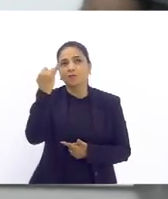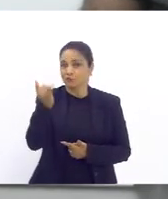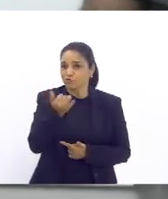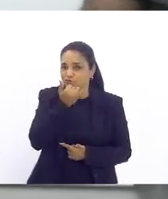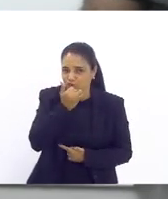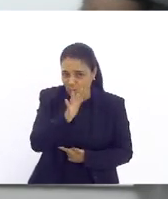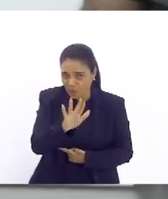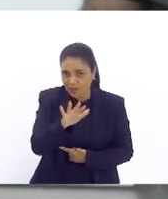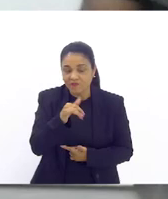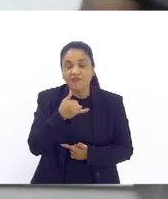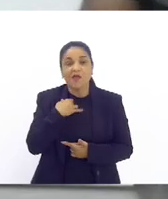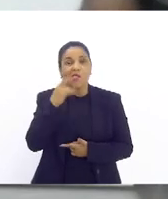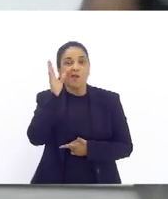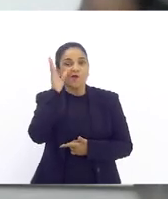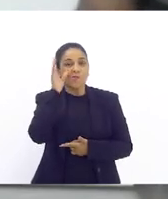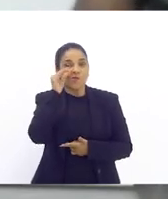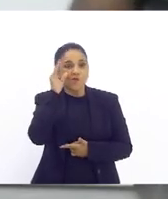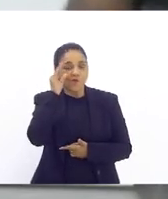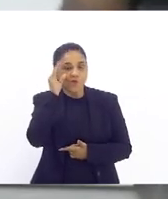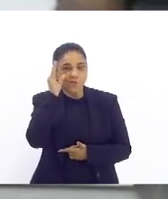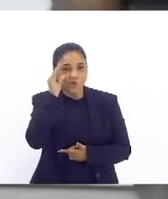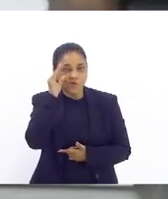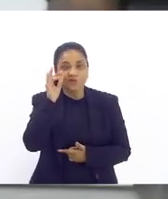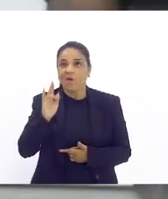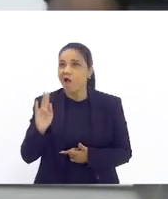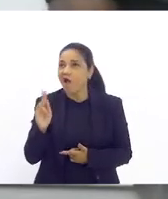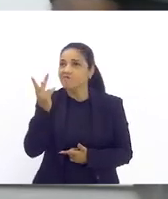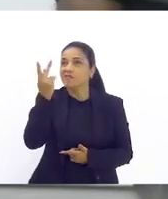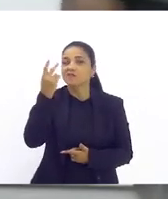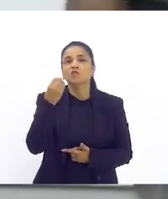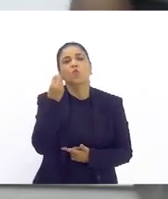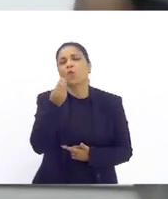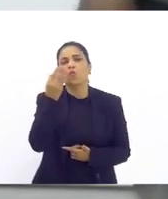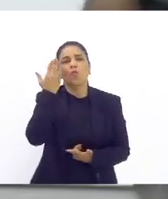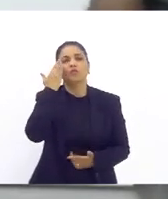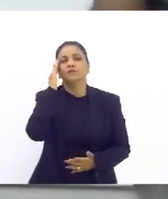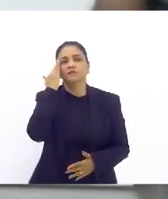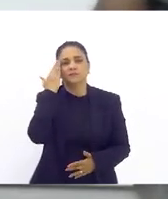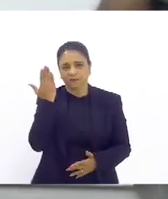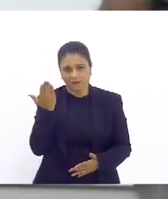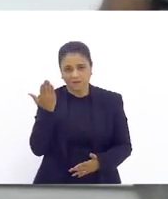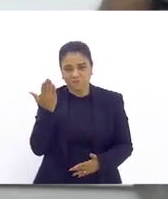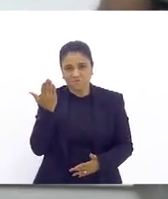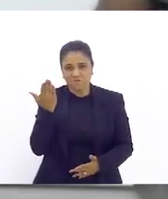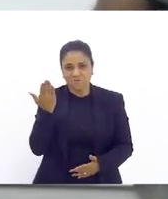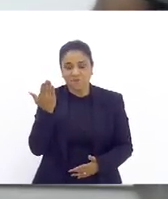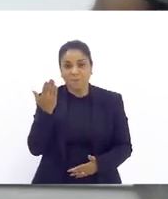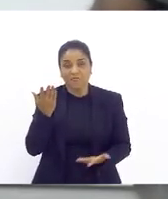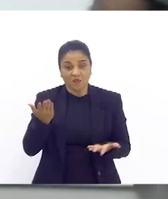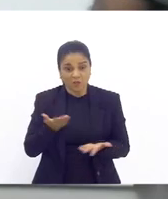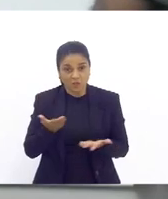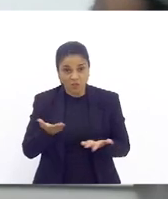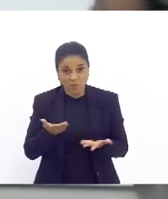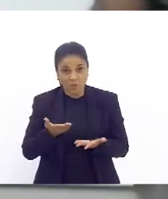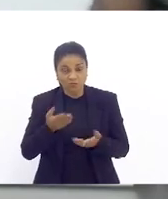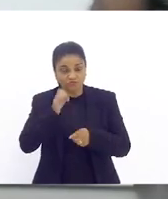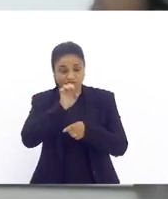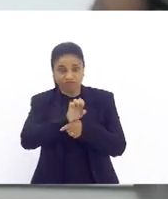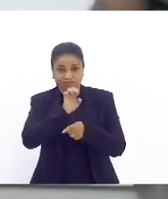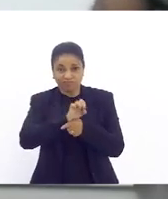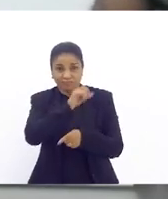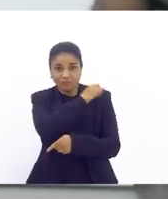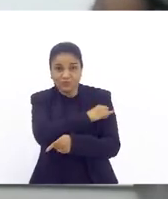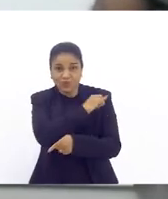o que nós podemos compreender como a valorização né tendo em vista é que hoje o estado do Rio de